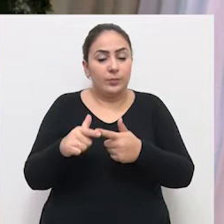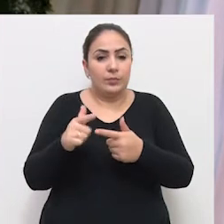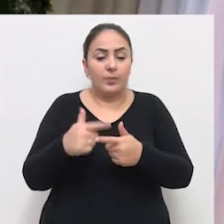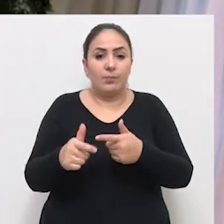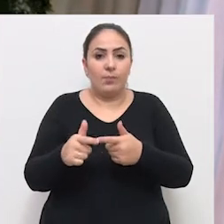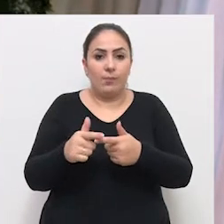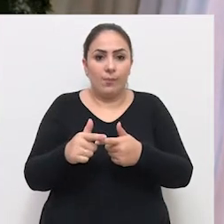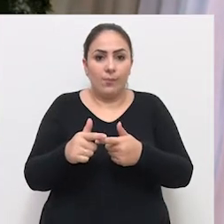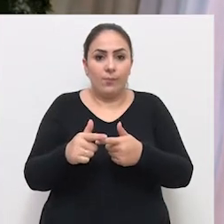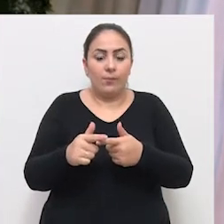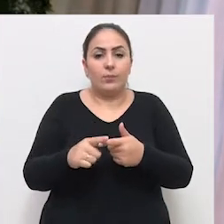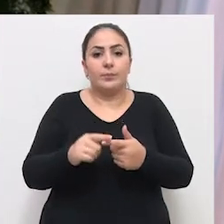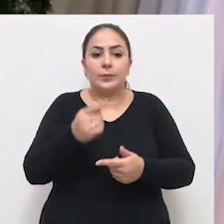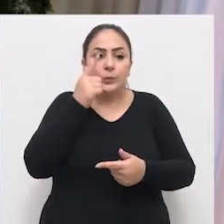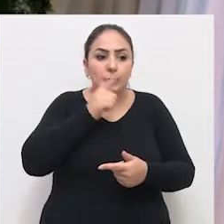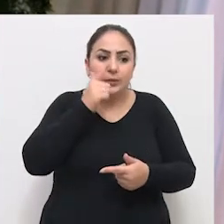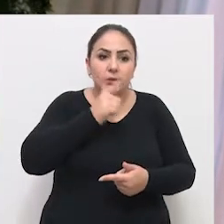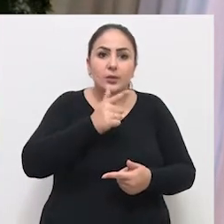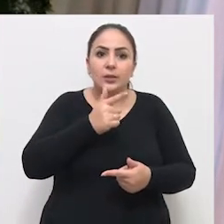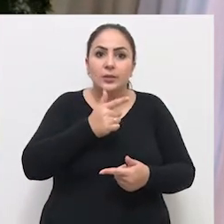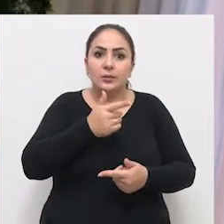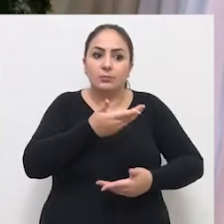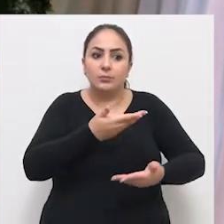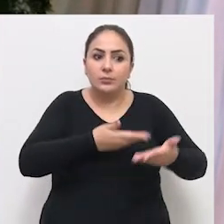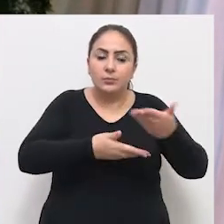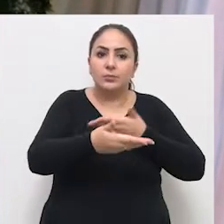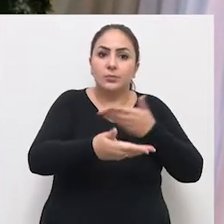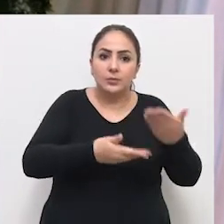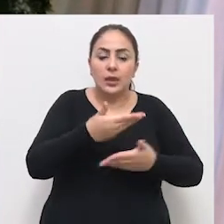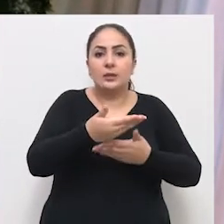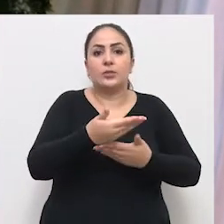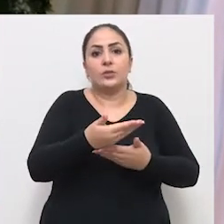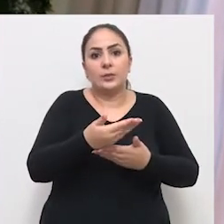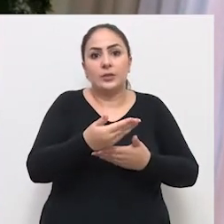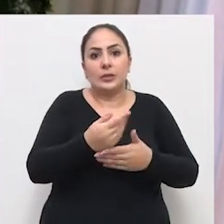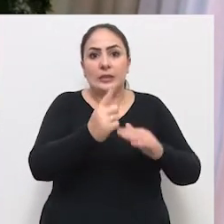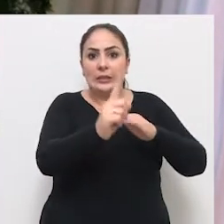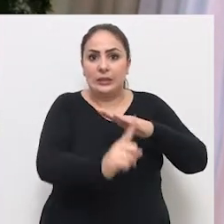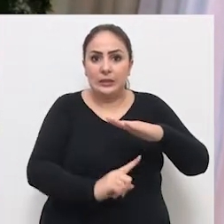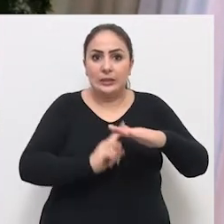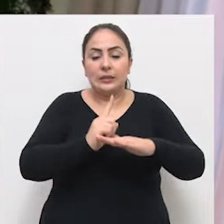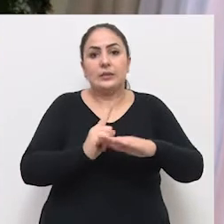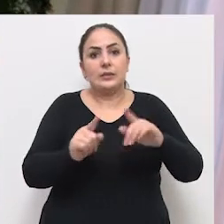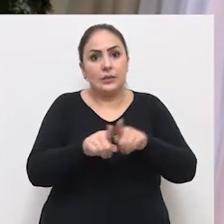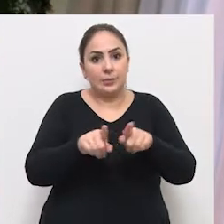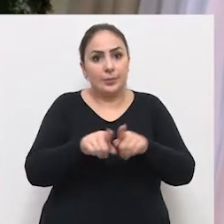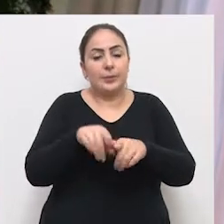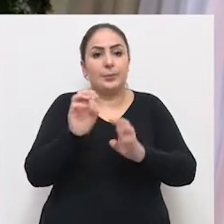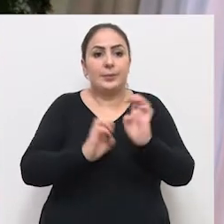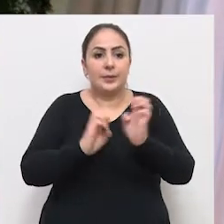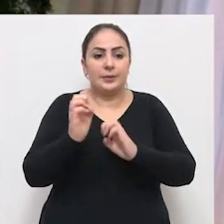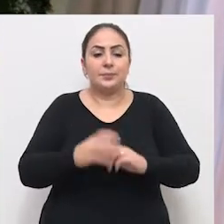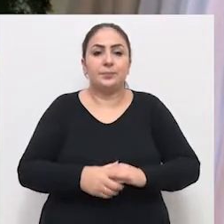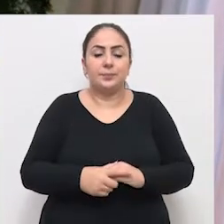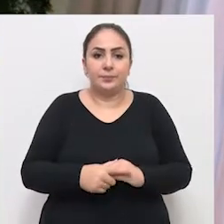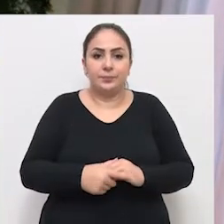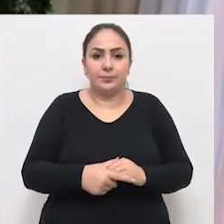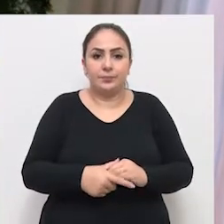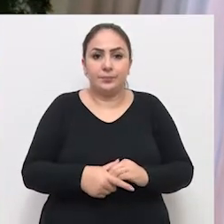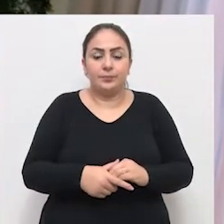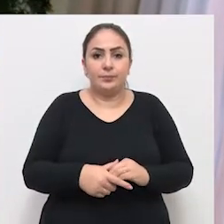problemas para o fluxo de clientes, então, para as